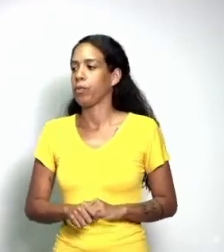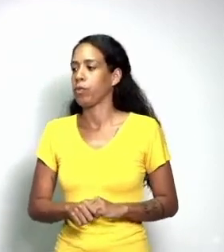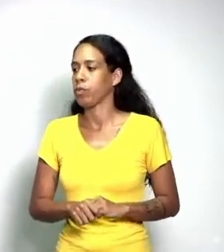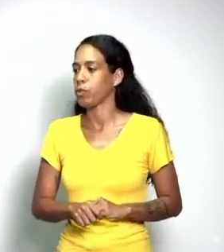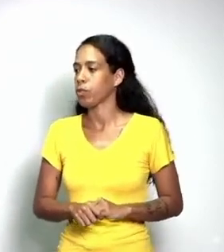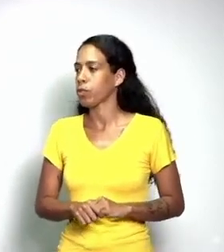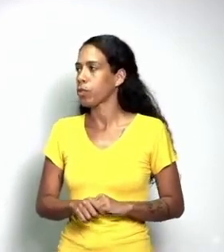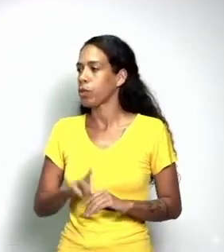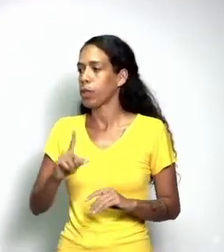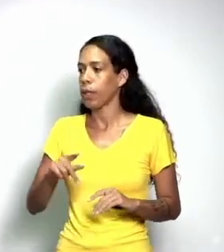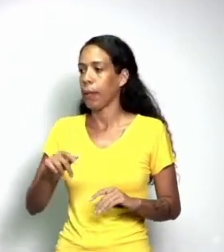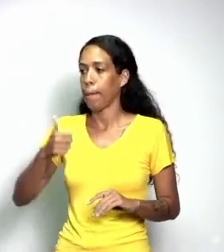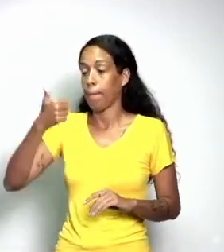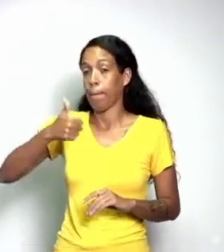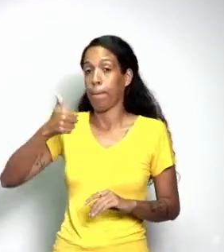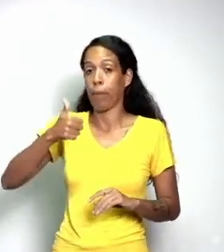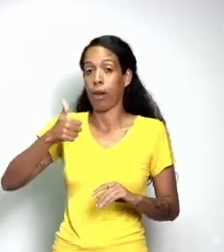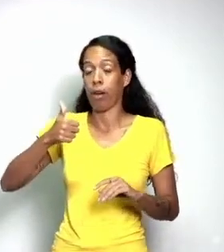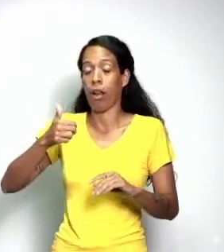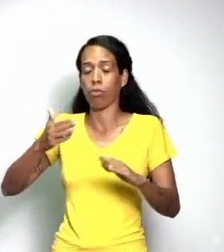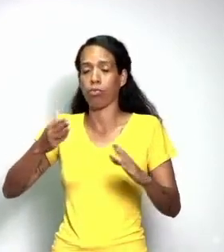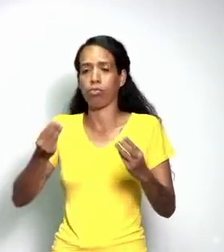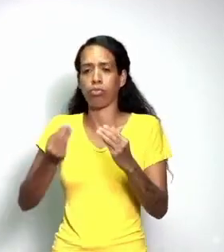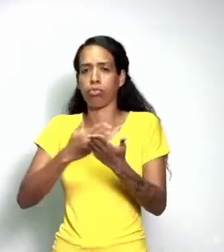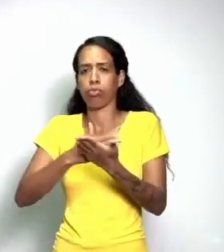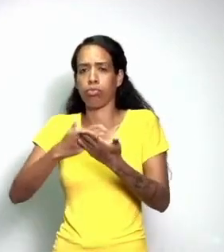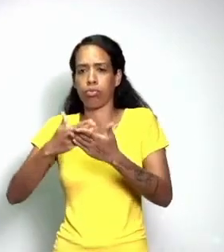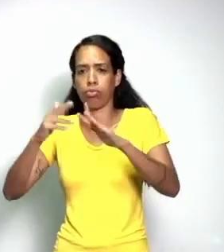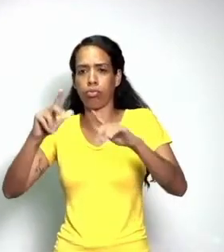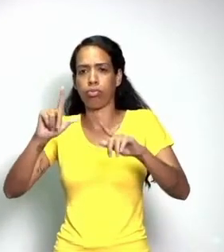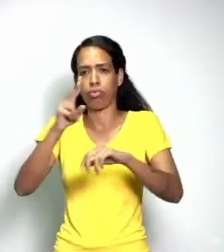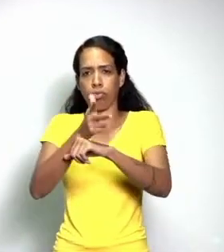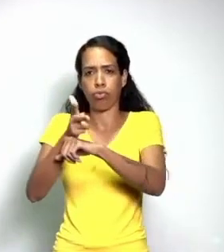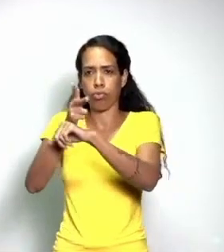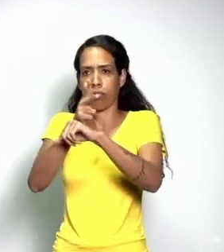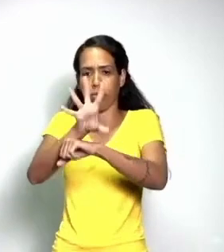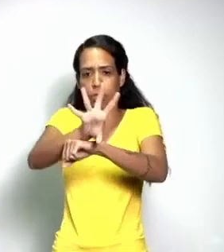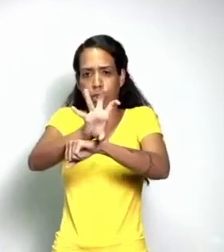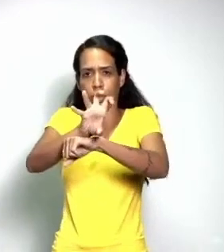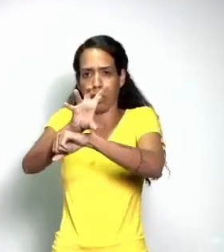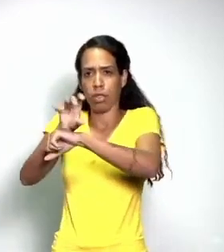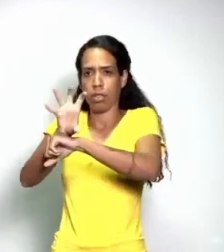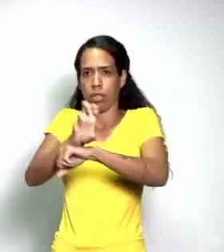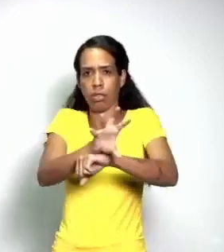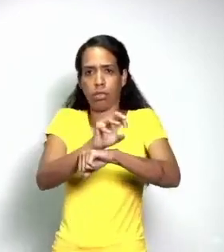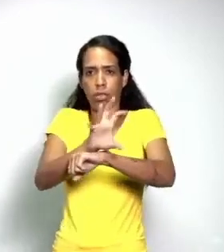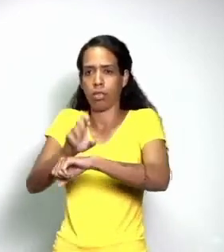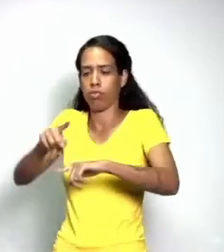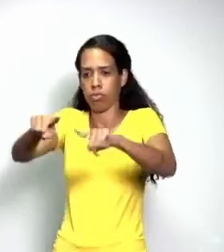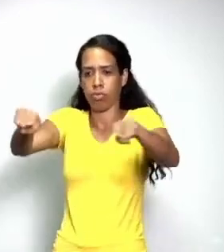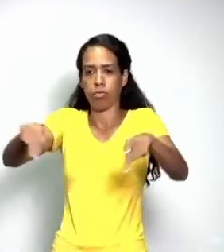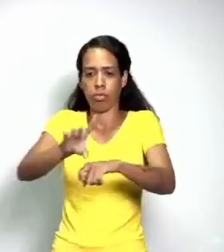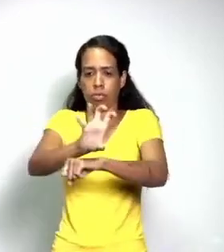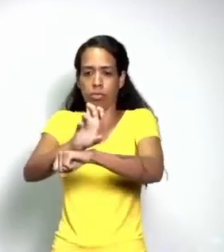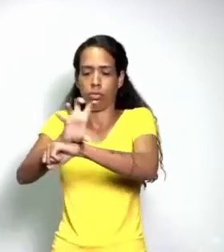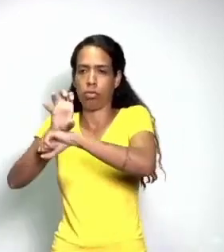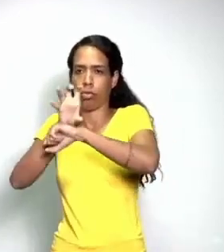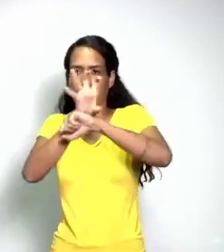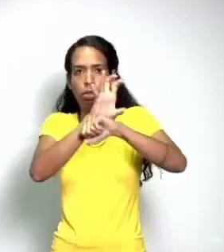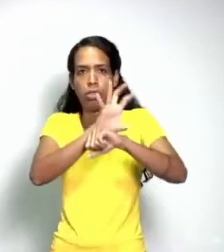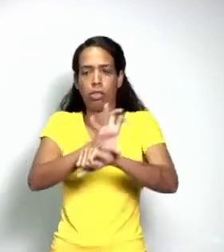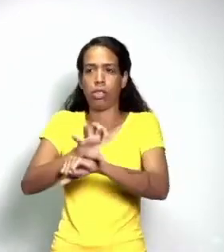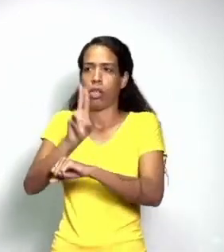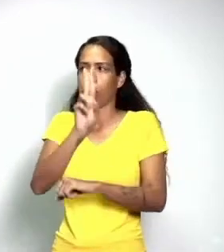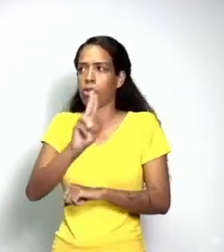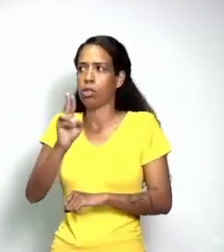gente ter a primeira imagem daquela filmagem que vai estar sendo gravada naquele ambiente, para usar